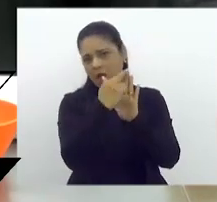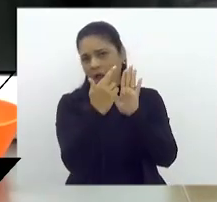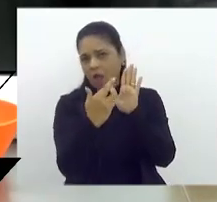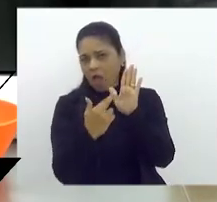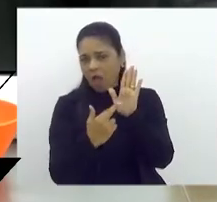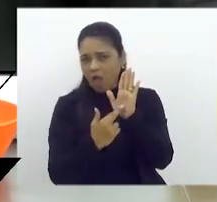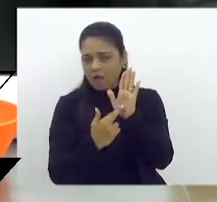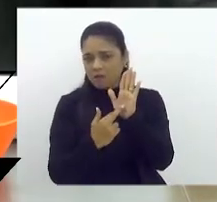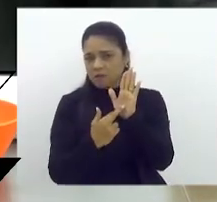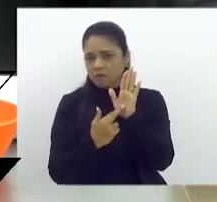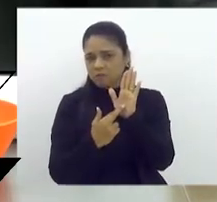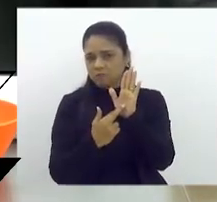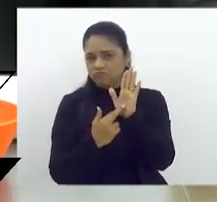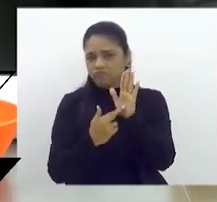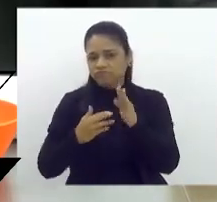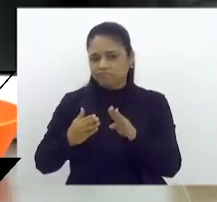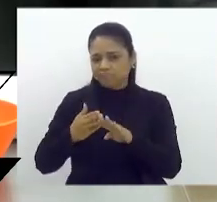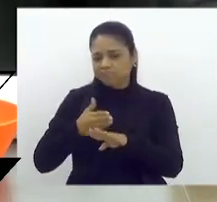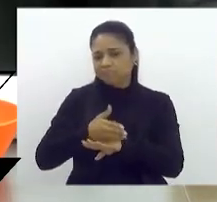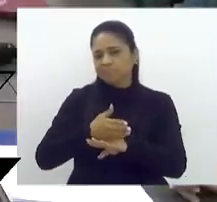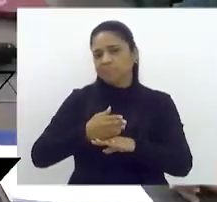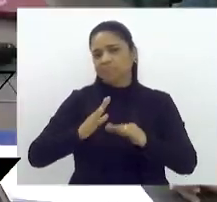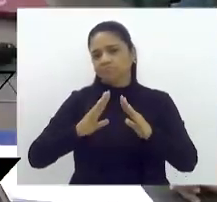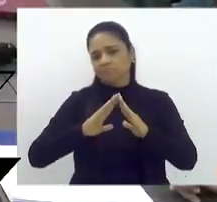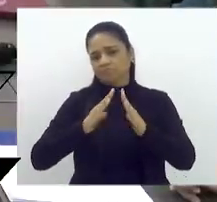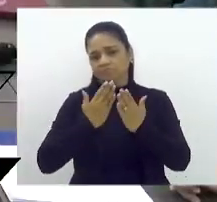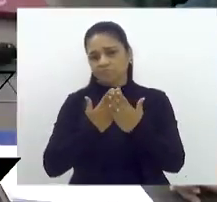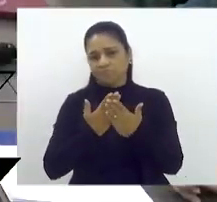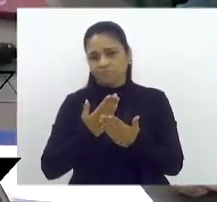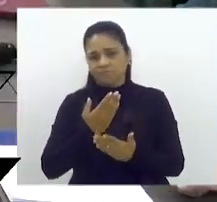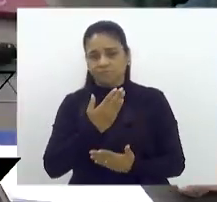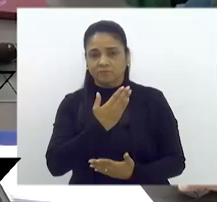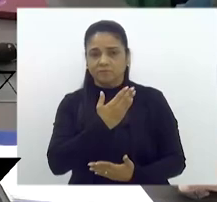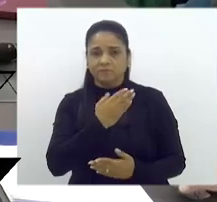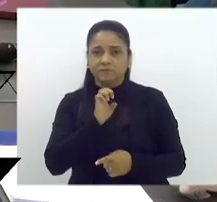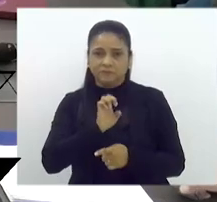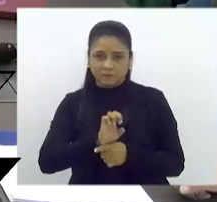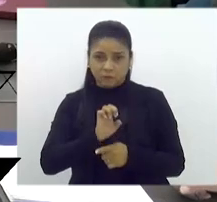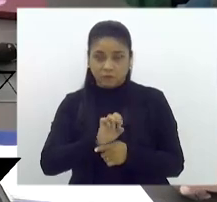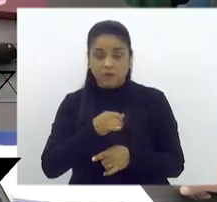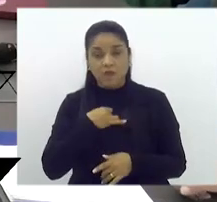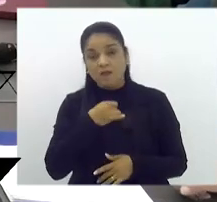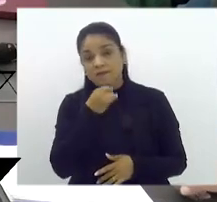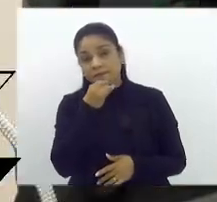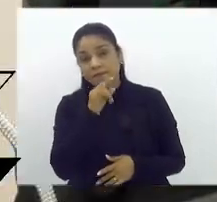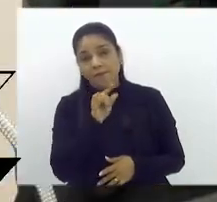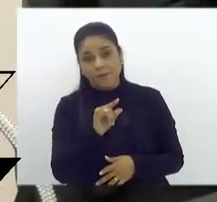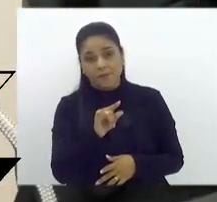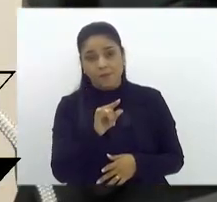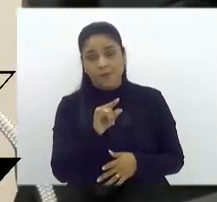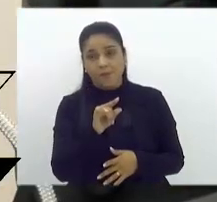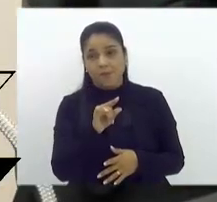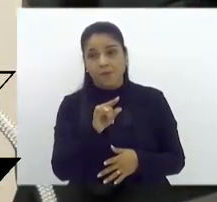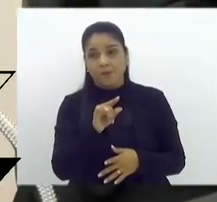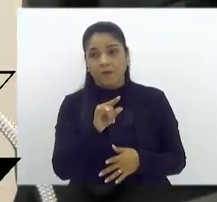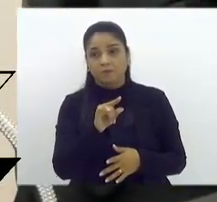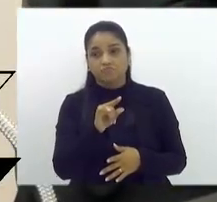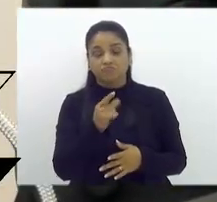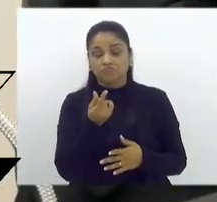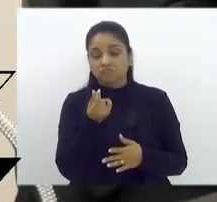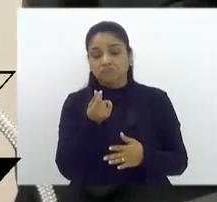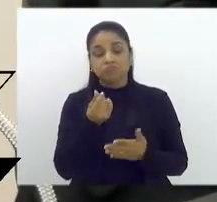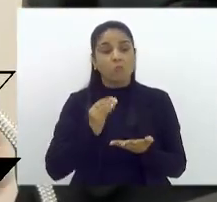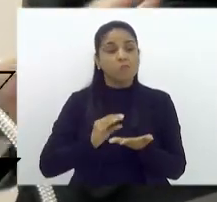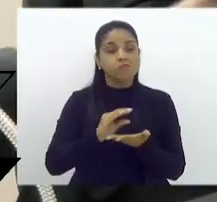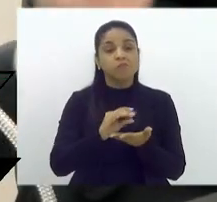de ingresso nas escolas estaduais, por exemplo. Eu me atenho exclusivamente à questão do apontamento da fonte.